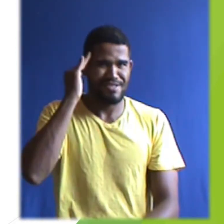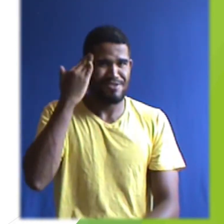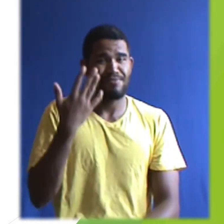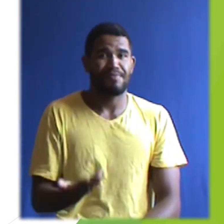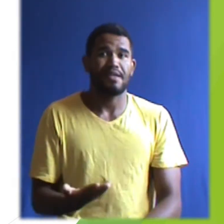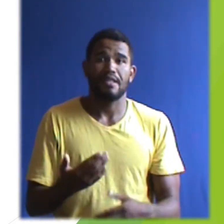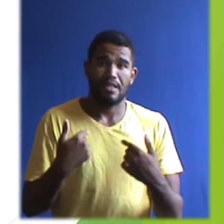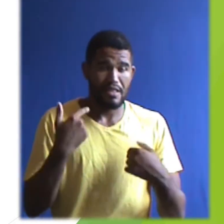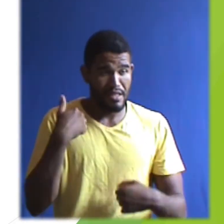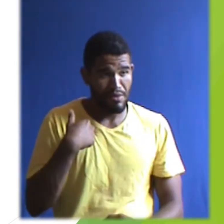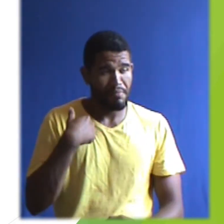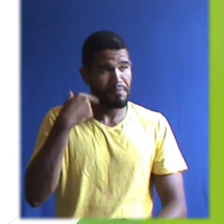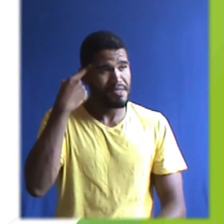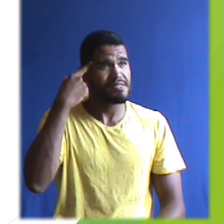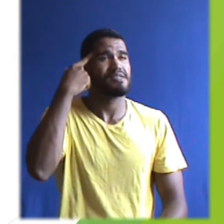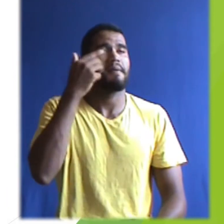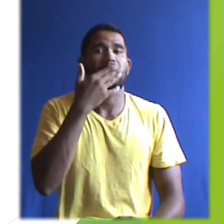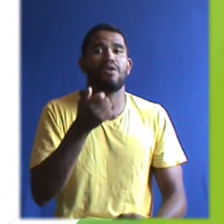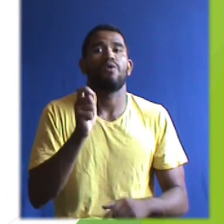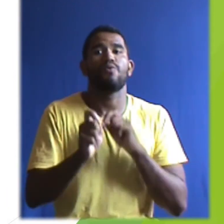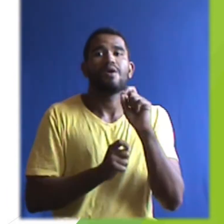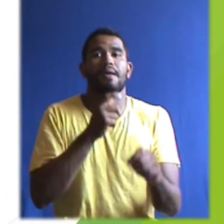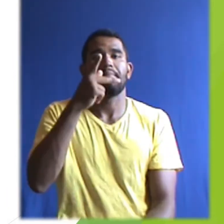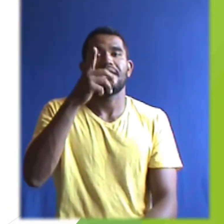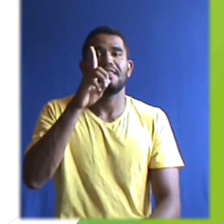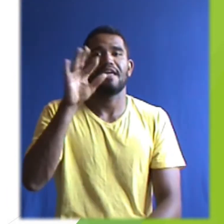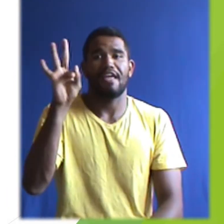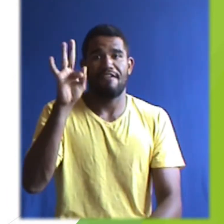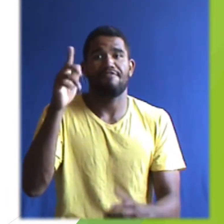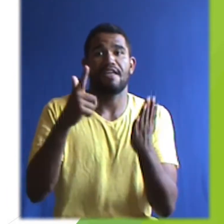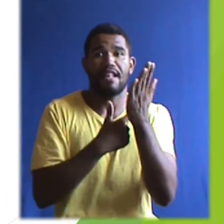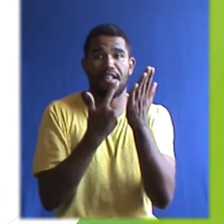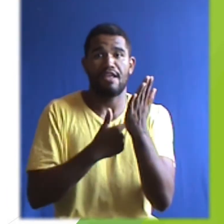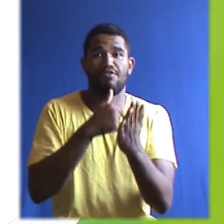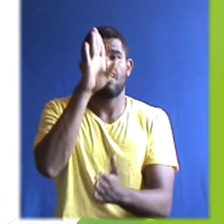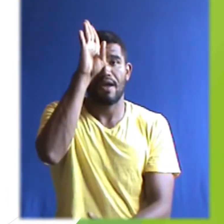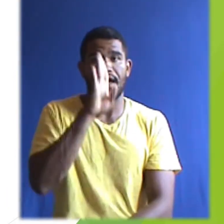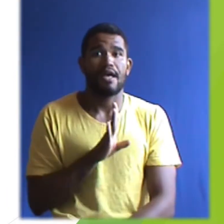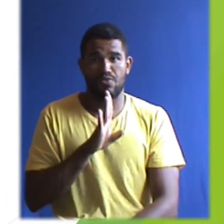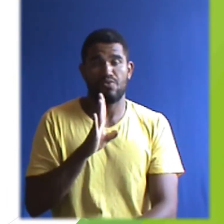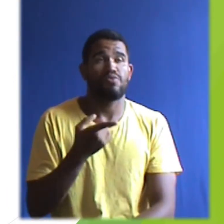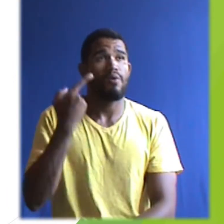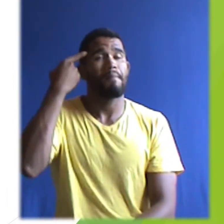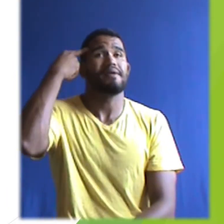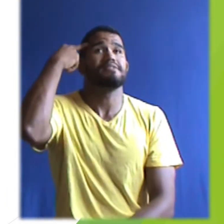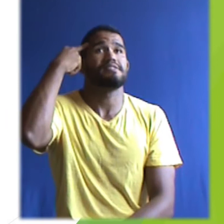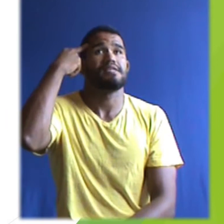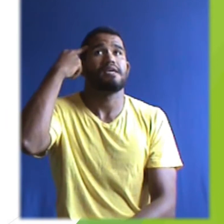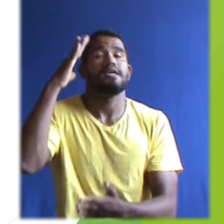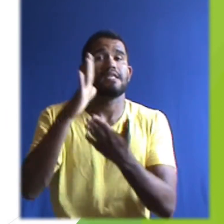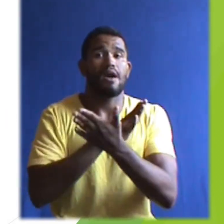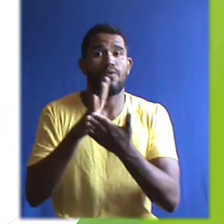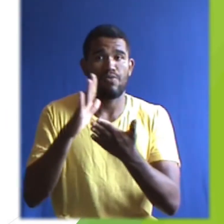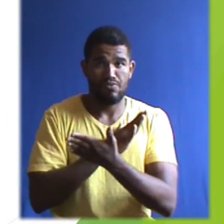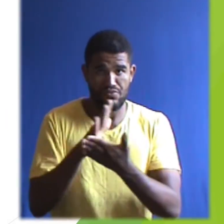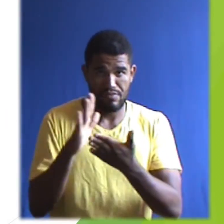sugeridos. Ou poderíamos fazer isso utilizando cópia de livros, o que não é ético, tendo em vista que a